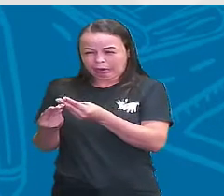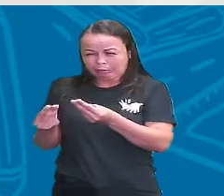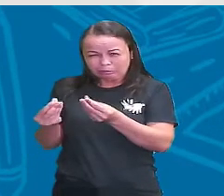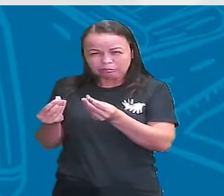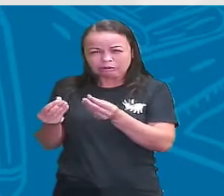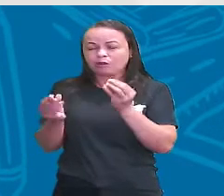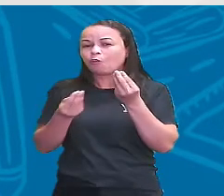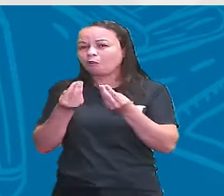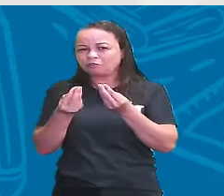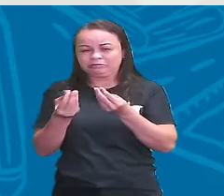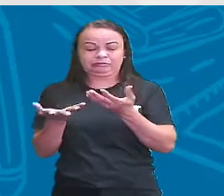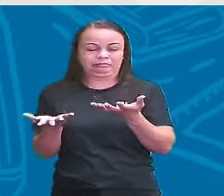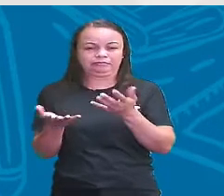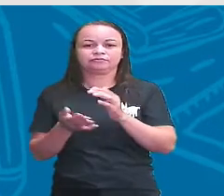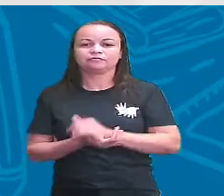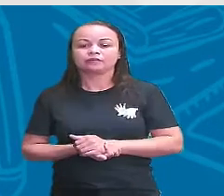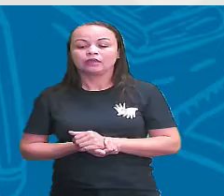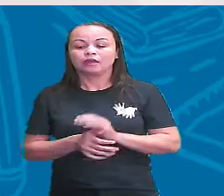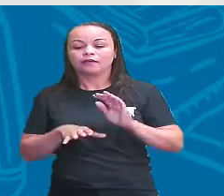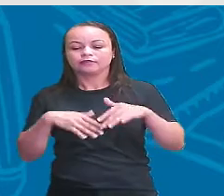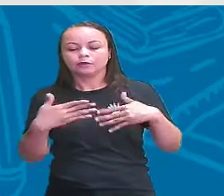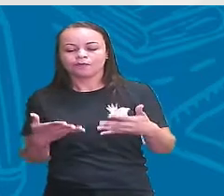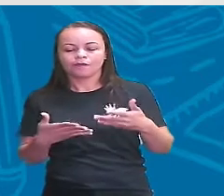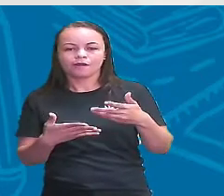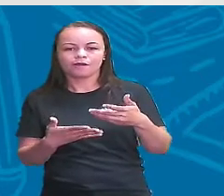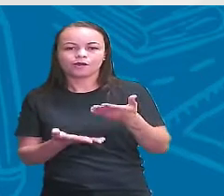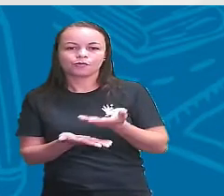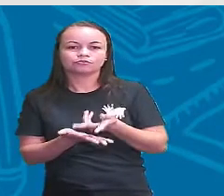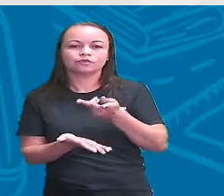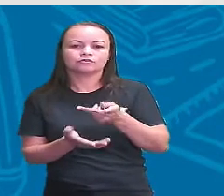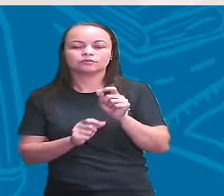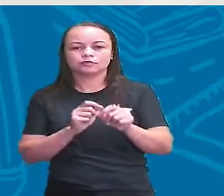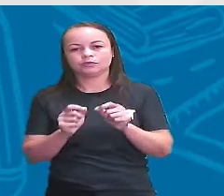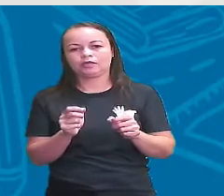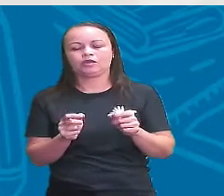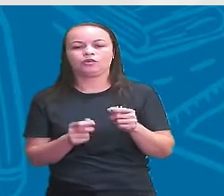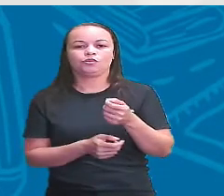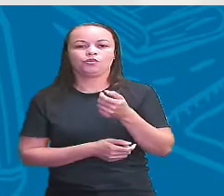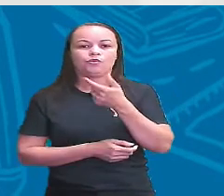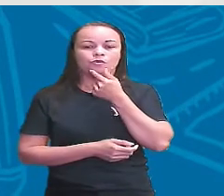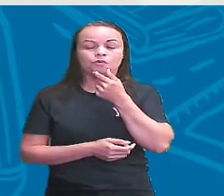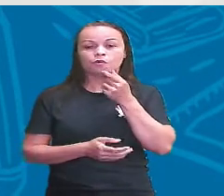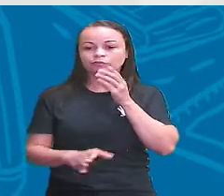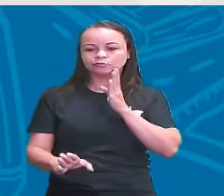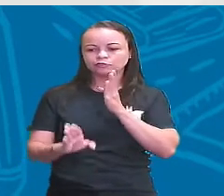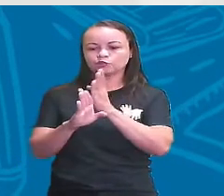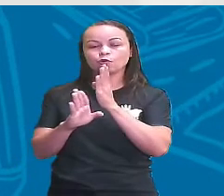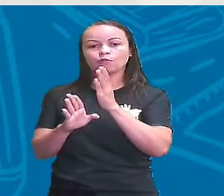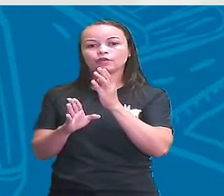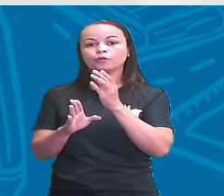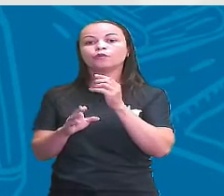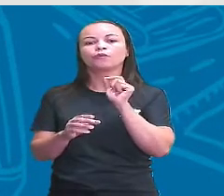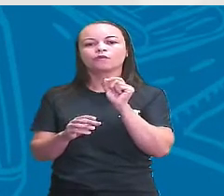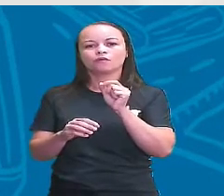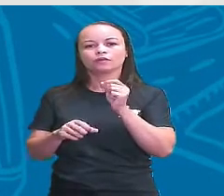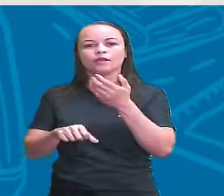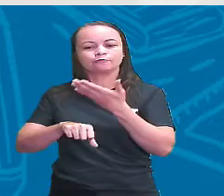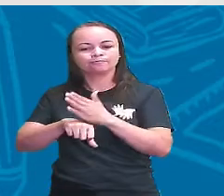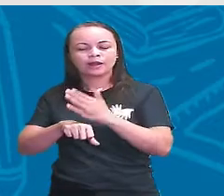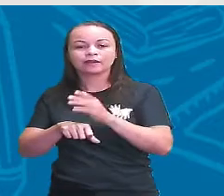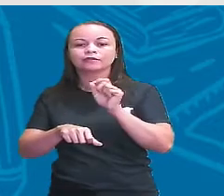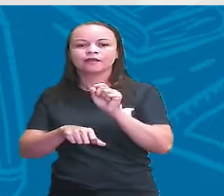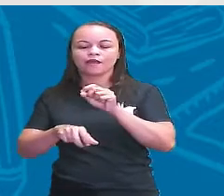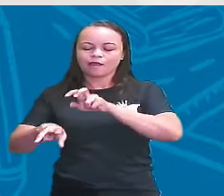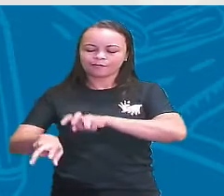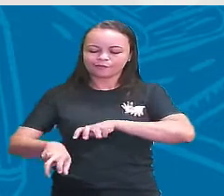com o domínio do fogo, o que aconteceu depois disso? O homem descobriu a prática da agricultura. Ele descobriu que se ele colocasse